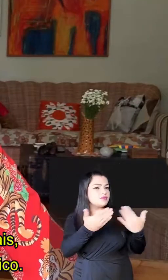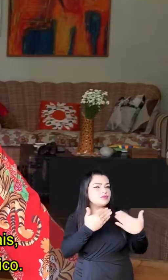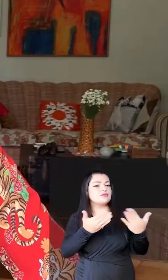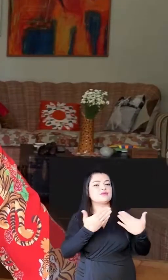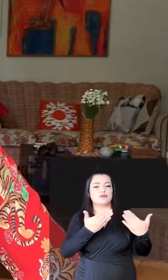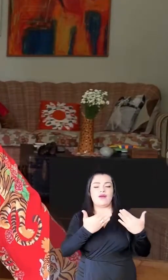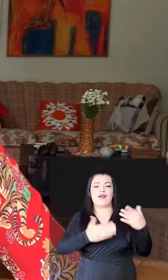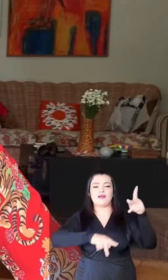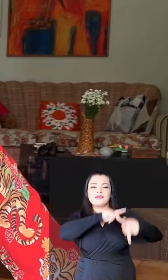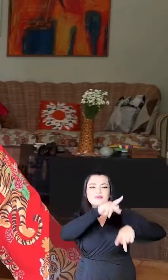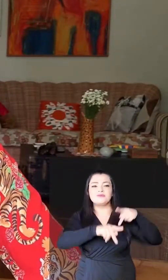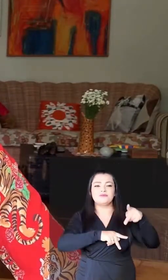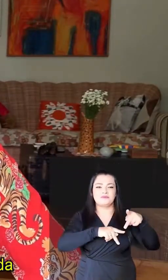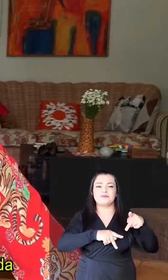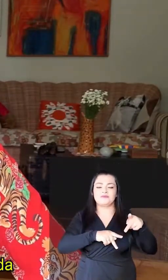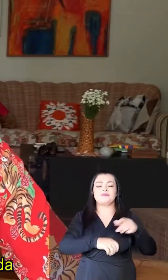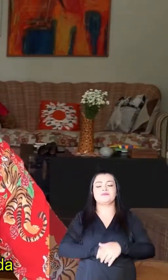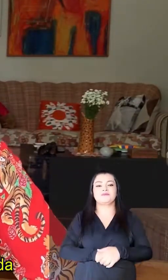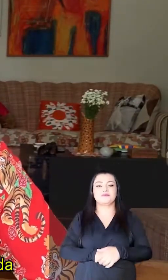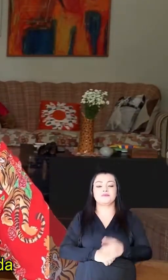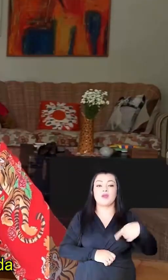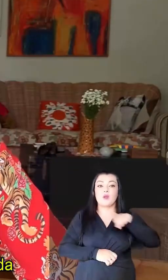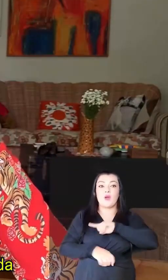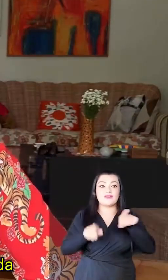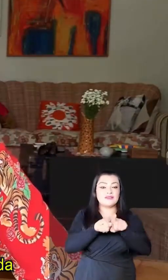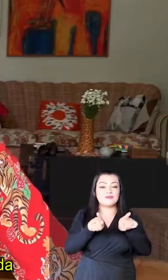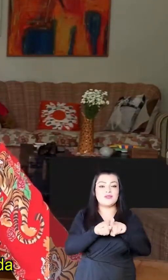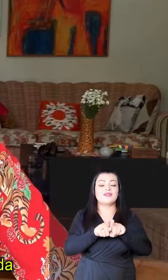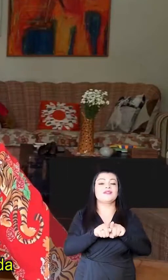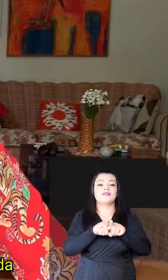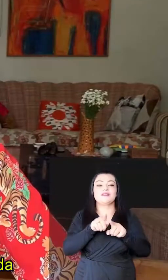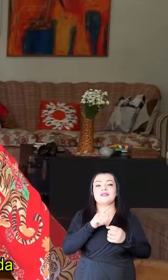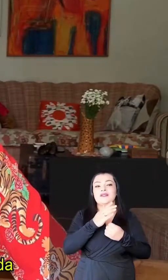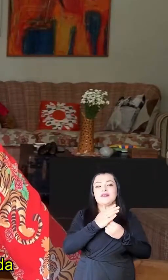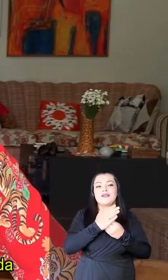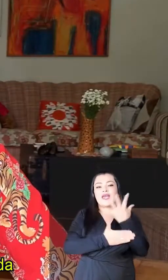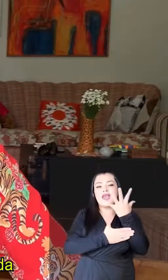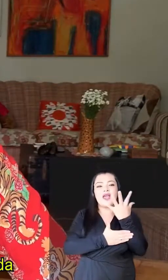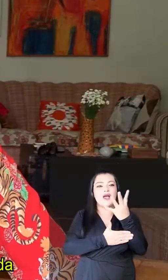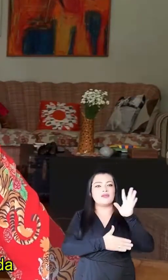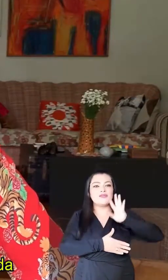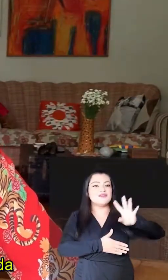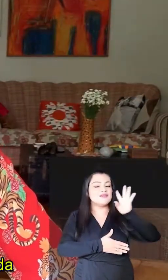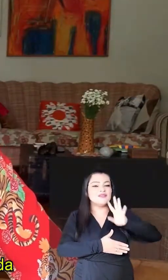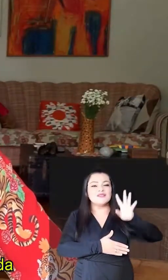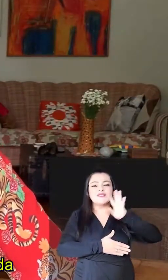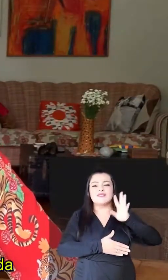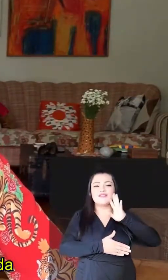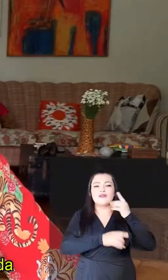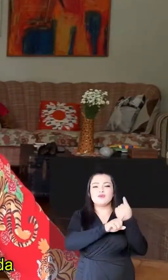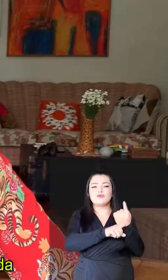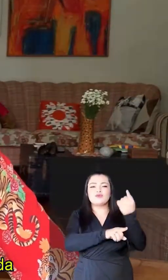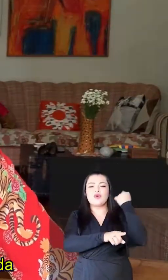nosso público. A gente fez uma coisa muito legal, que foi um ciclo de webinário lá